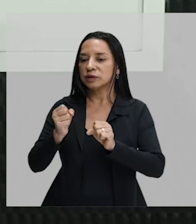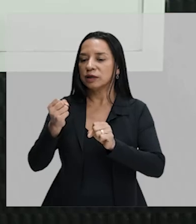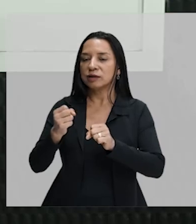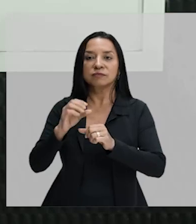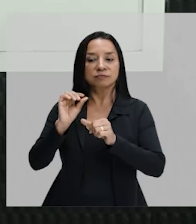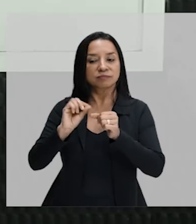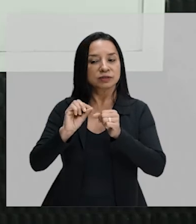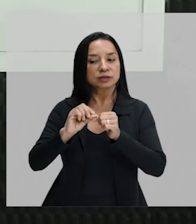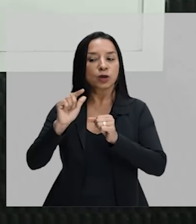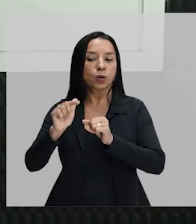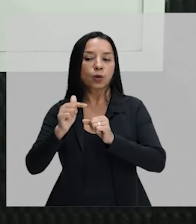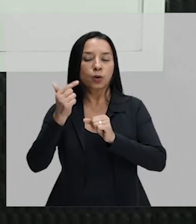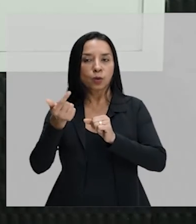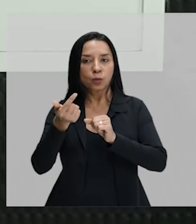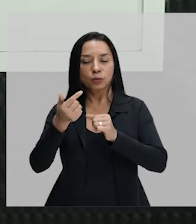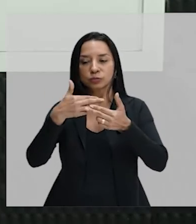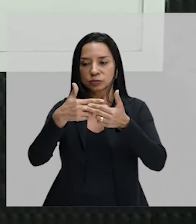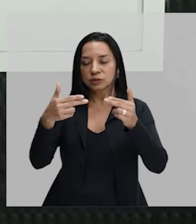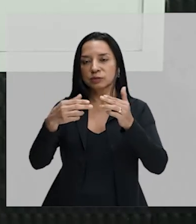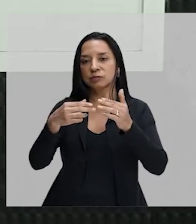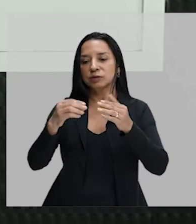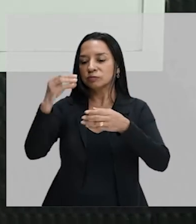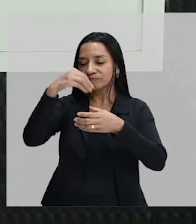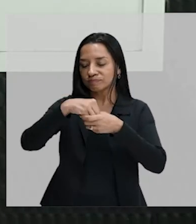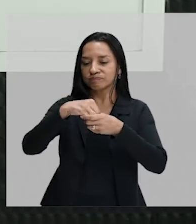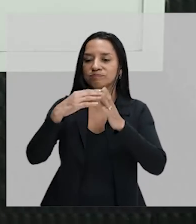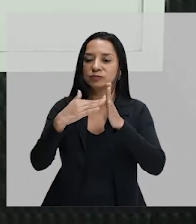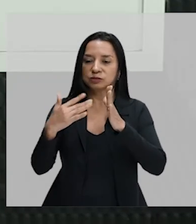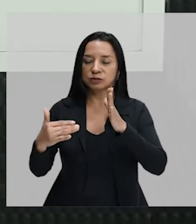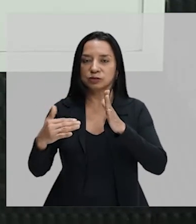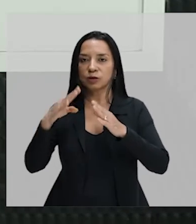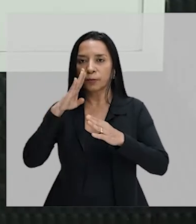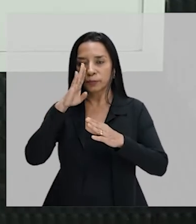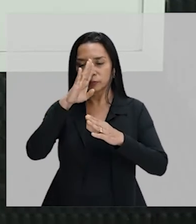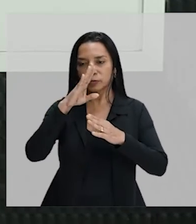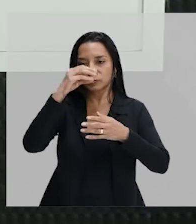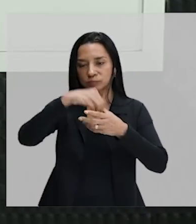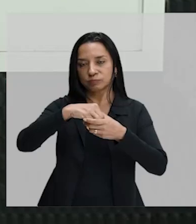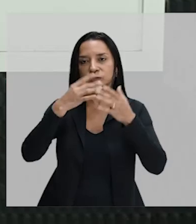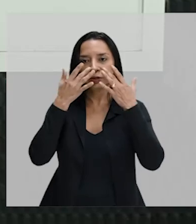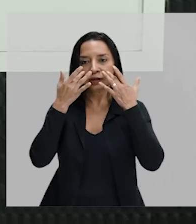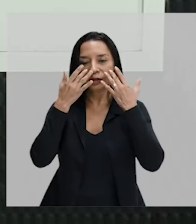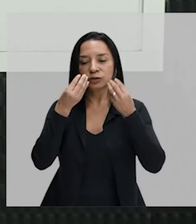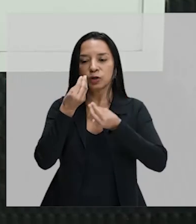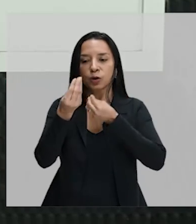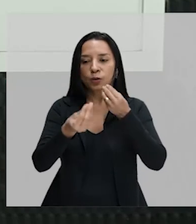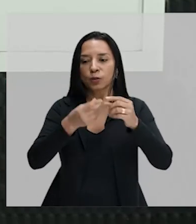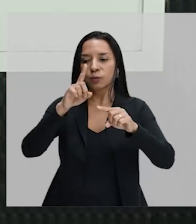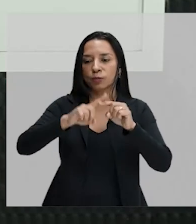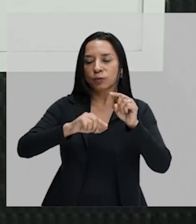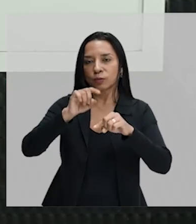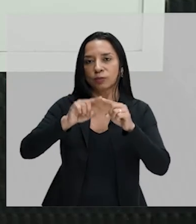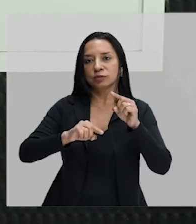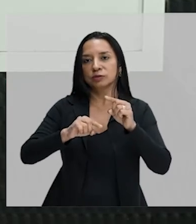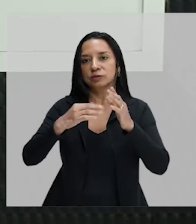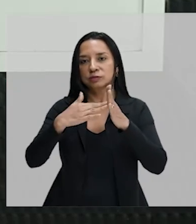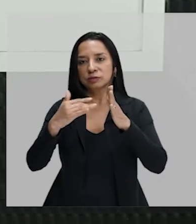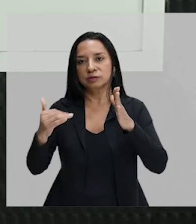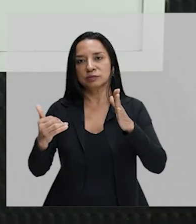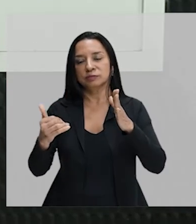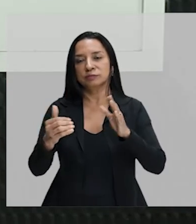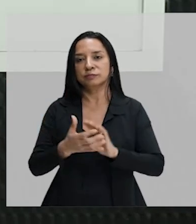da estética e, principalmente, dentro da arte como objeto da estética. Correto?